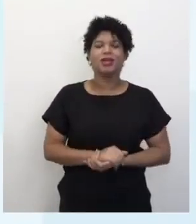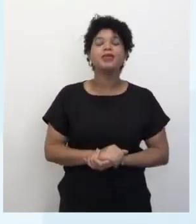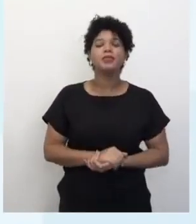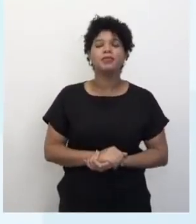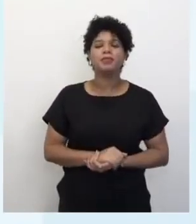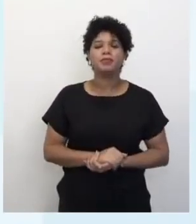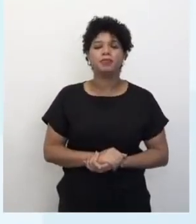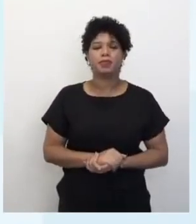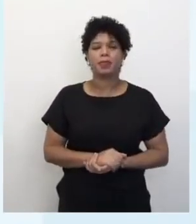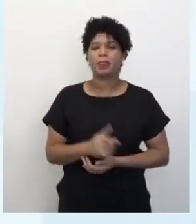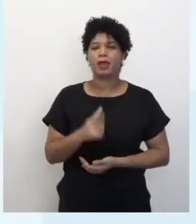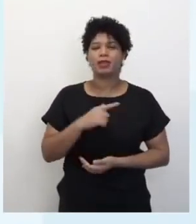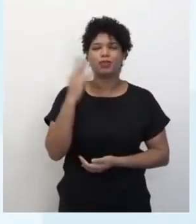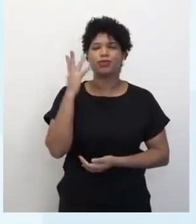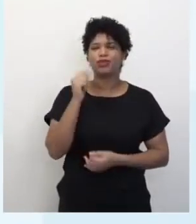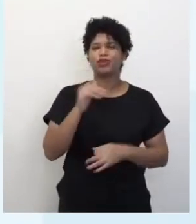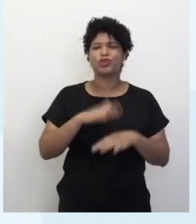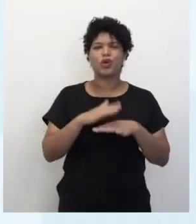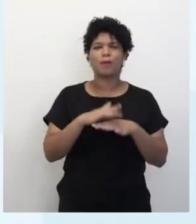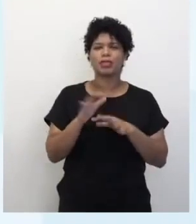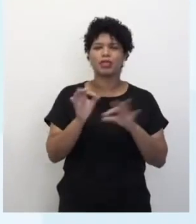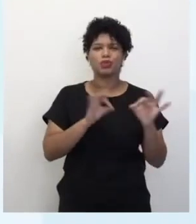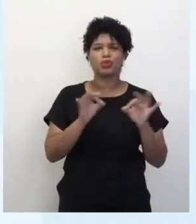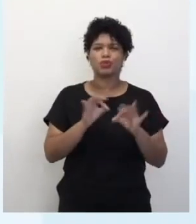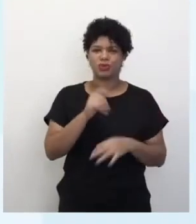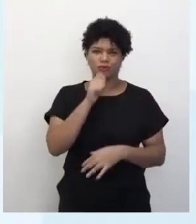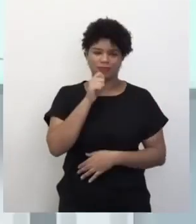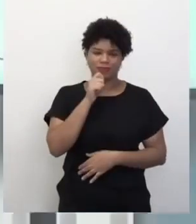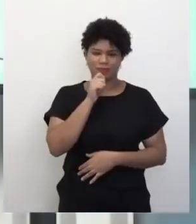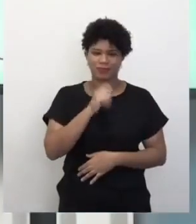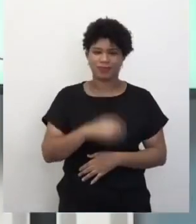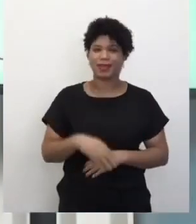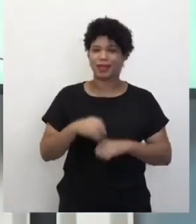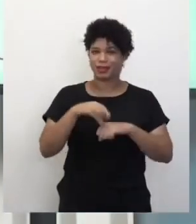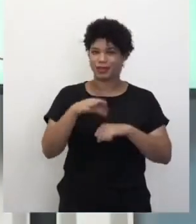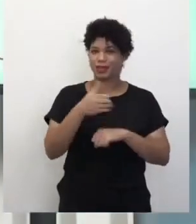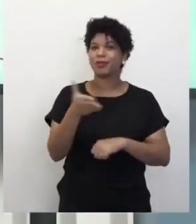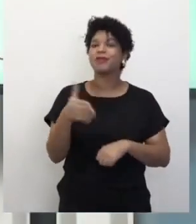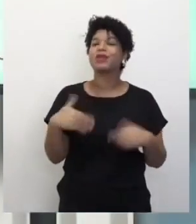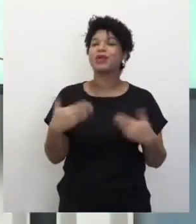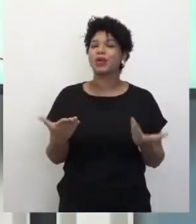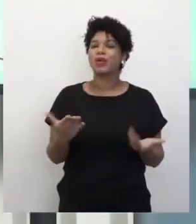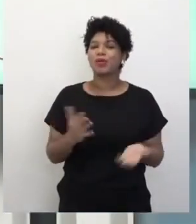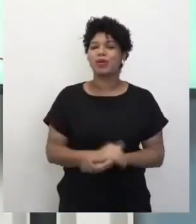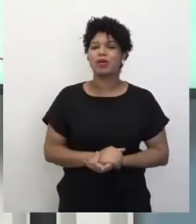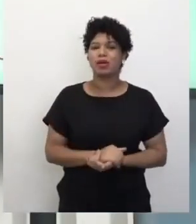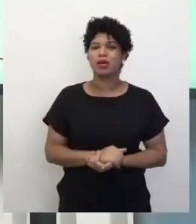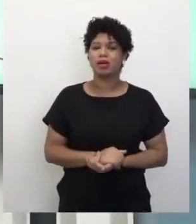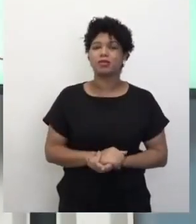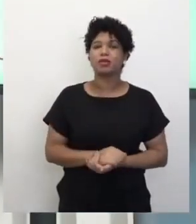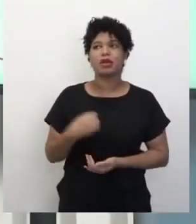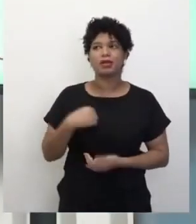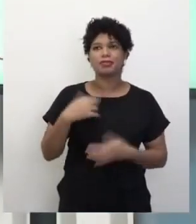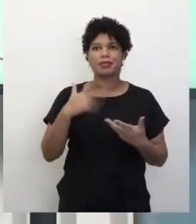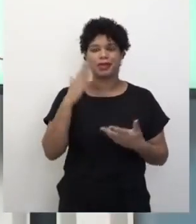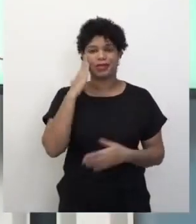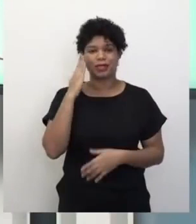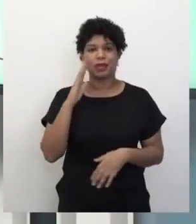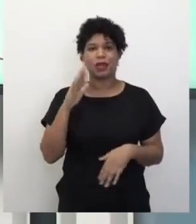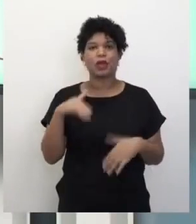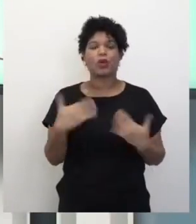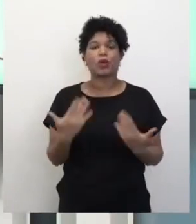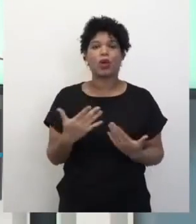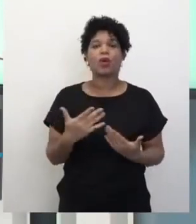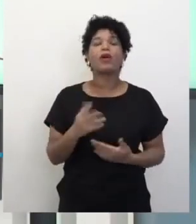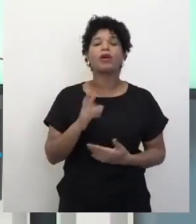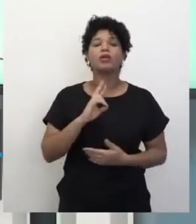tá bem mais bonitinho, né? Sem rabiscado. Então, pessoal, a dica que eu dou para você é essa. Se eu quero saber qual é a